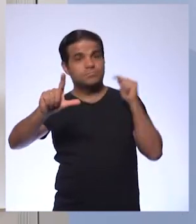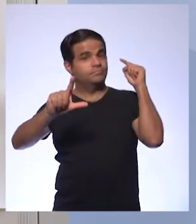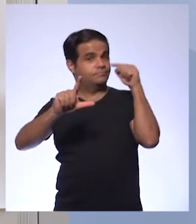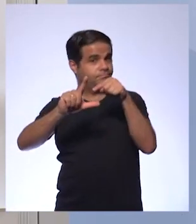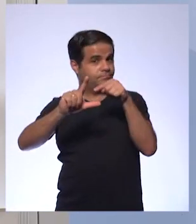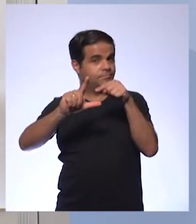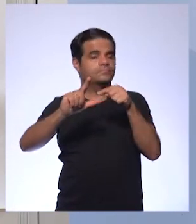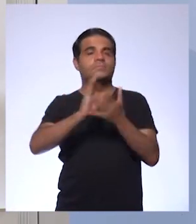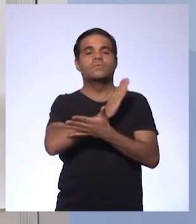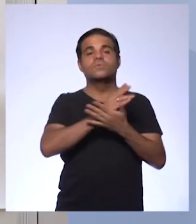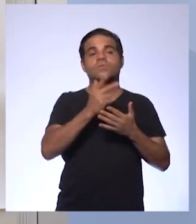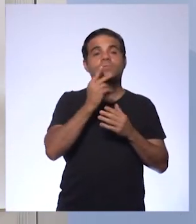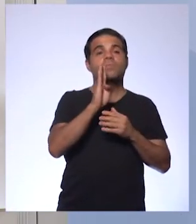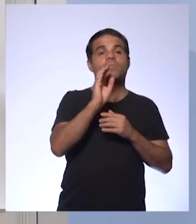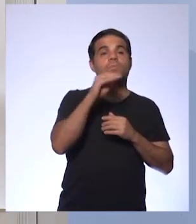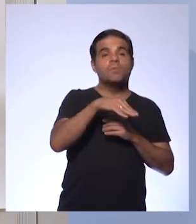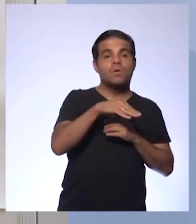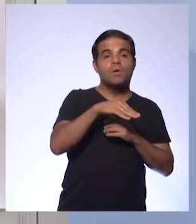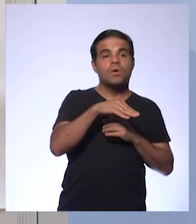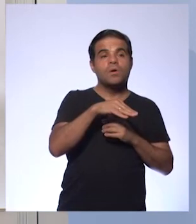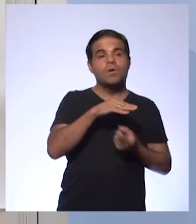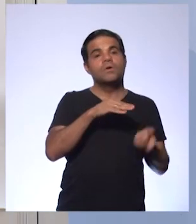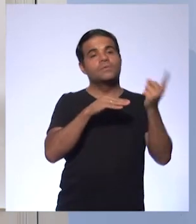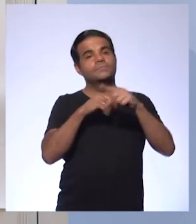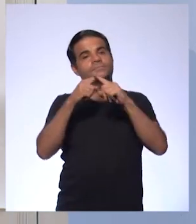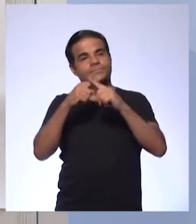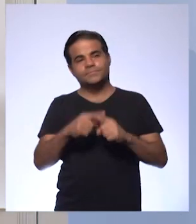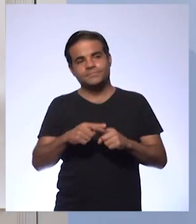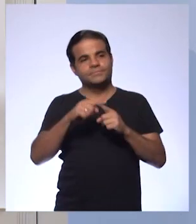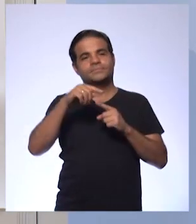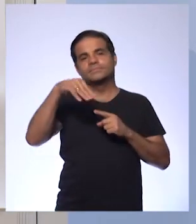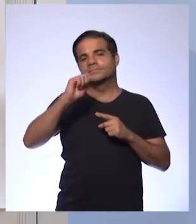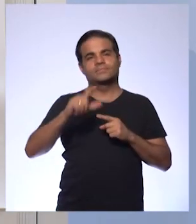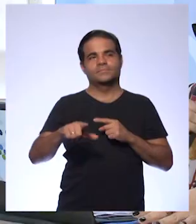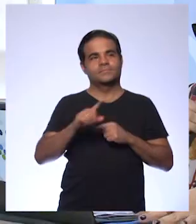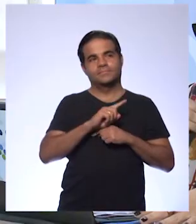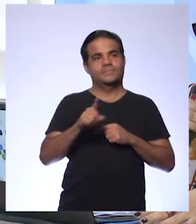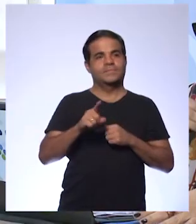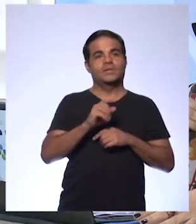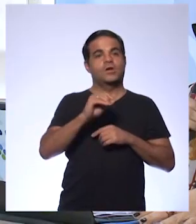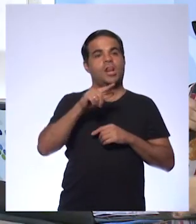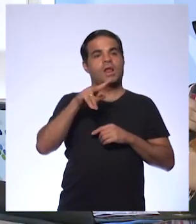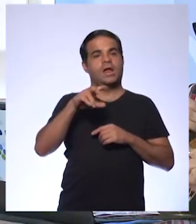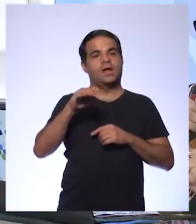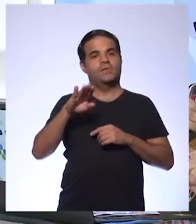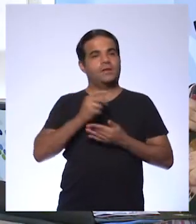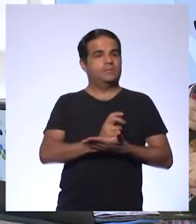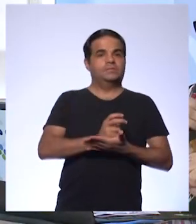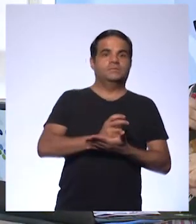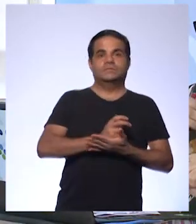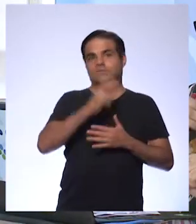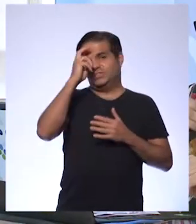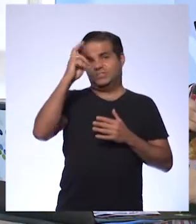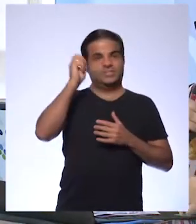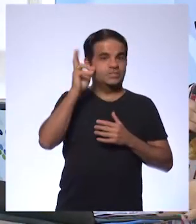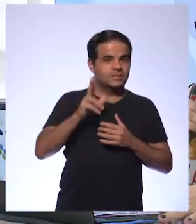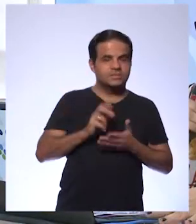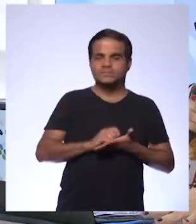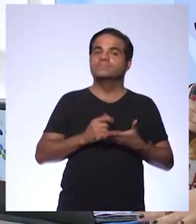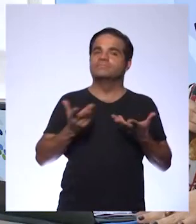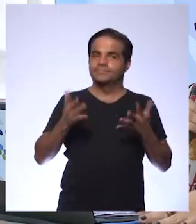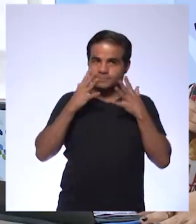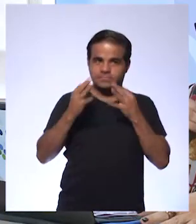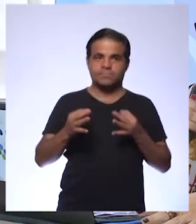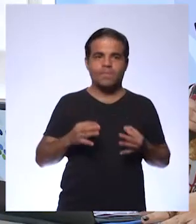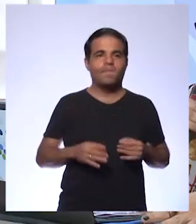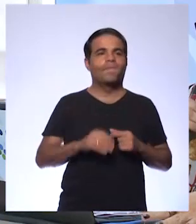Tem gente colocando bom versus mal e não é. Ó, o Olavo Bilac tá assim, gente. Ó, o cara era um gênio, vocês aí. Presta